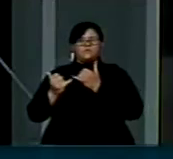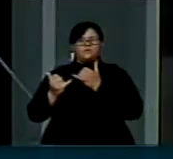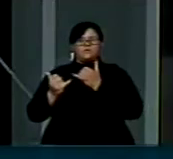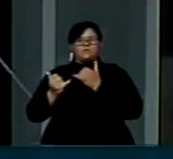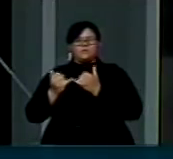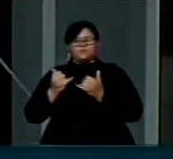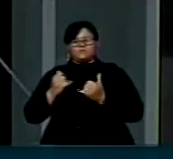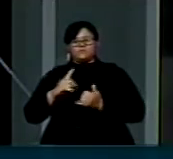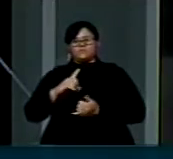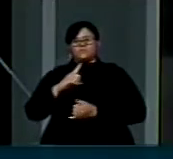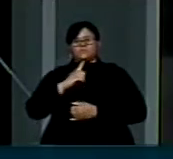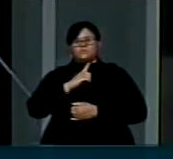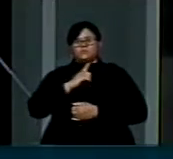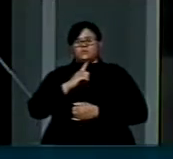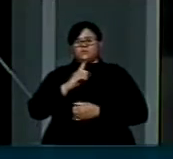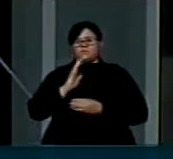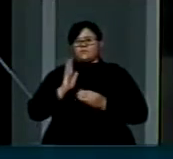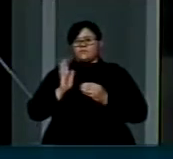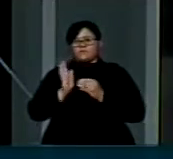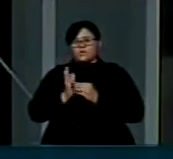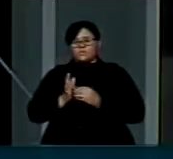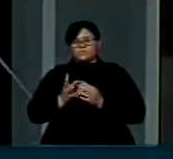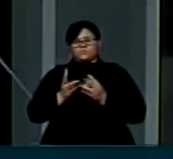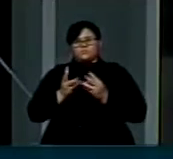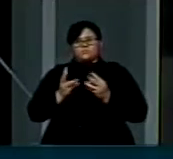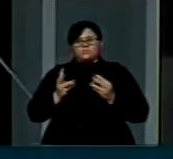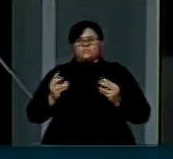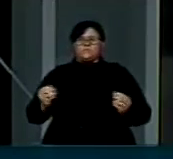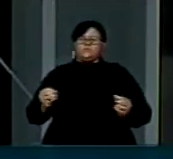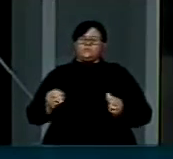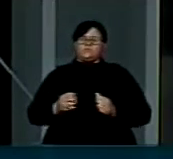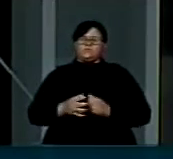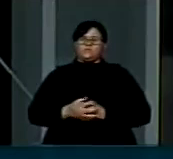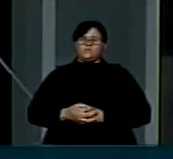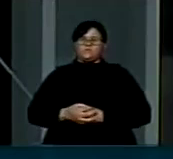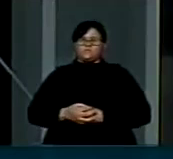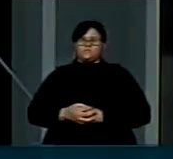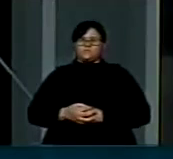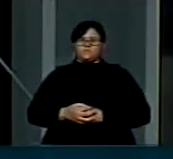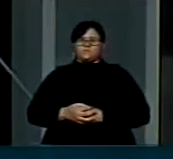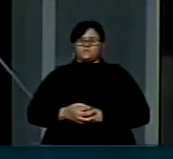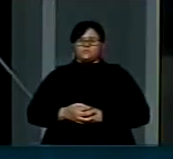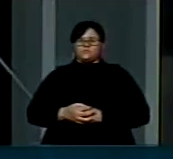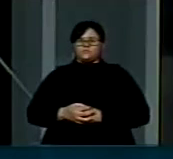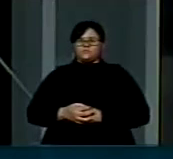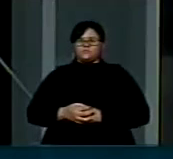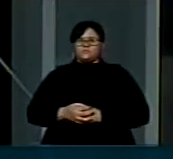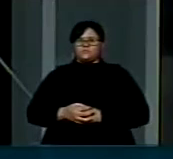que existe uma falta de sensibilidade por parte,